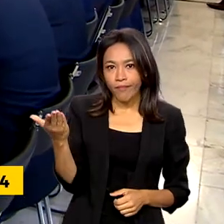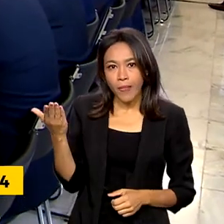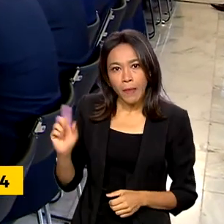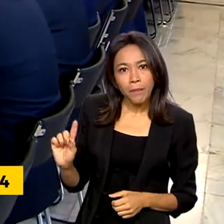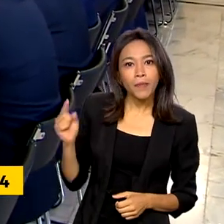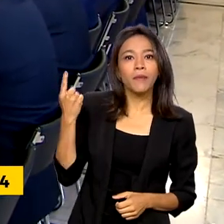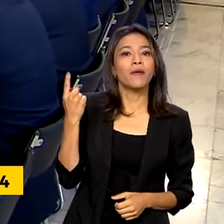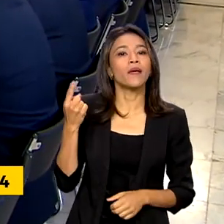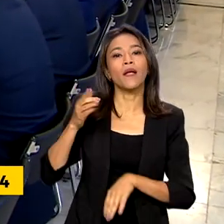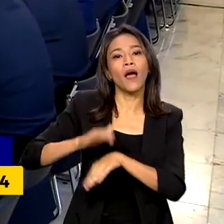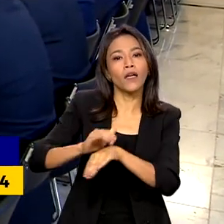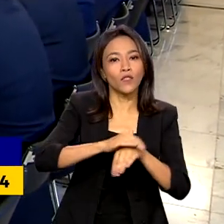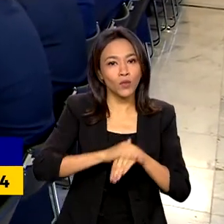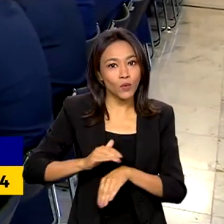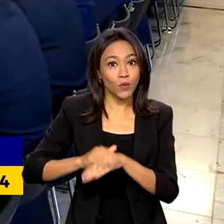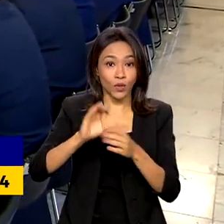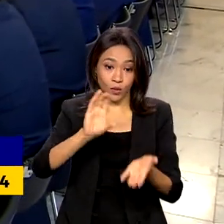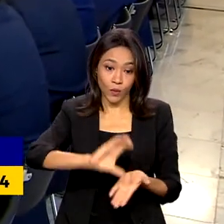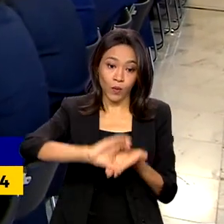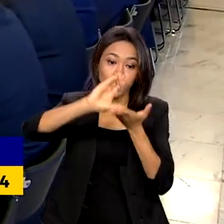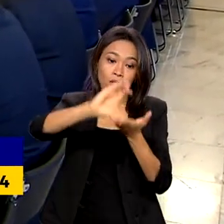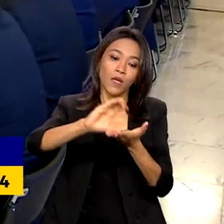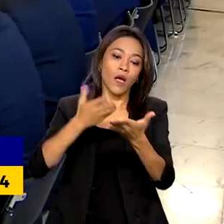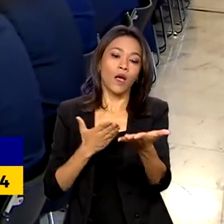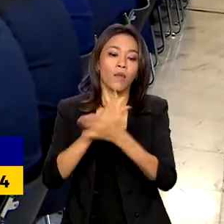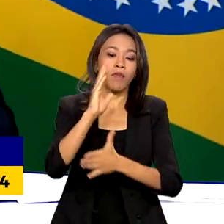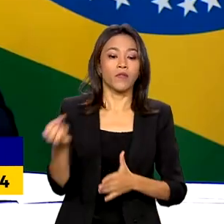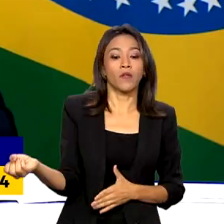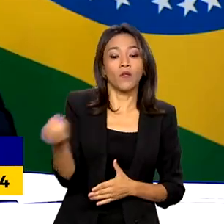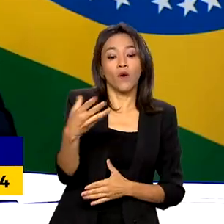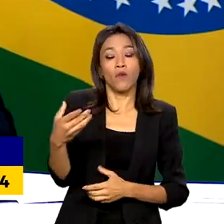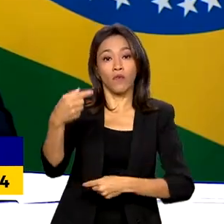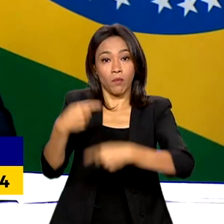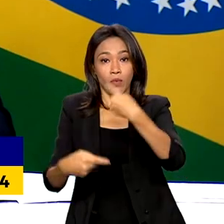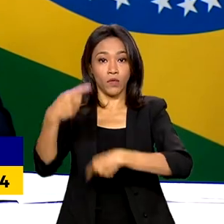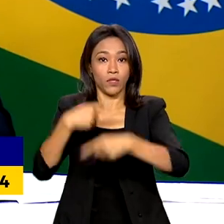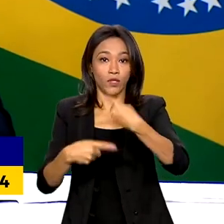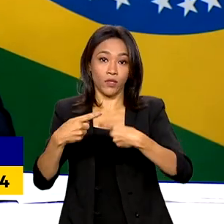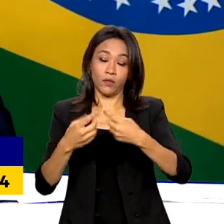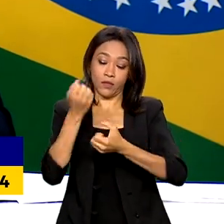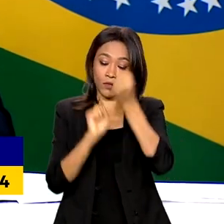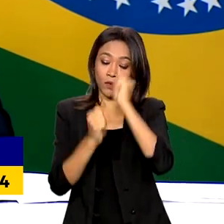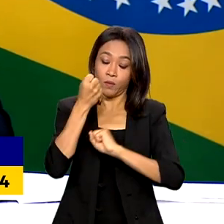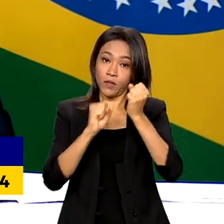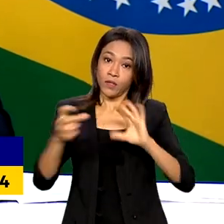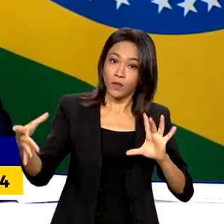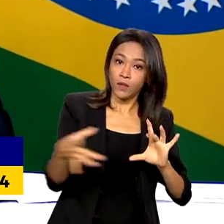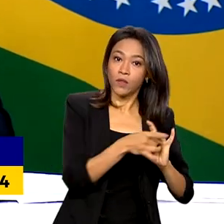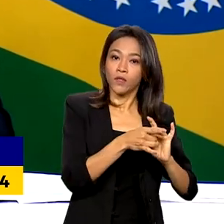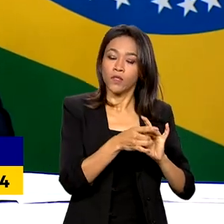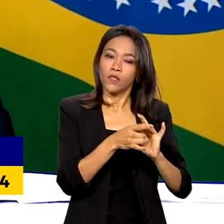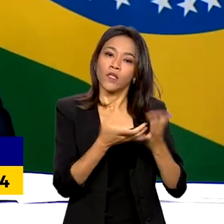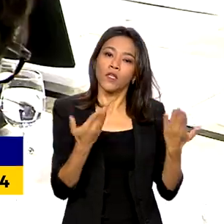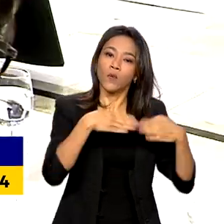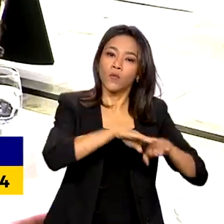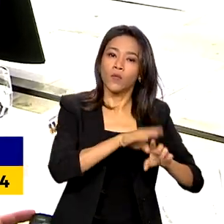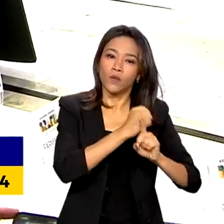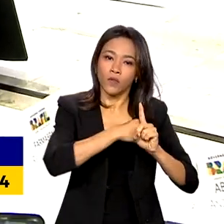medidas do Conselho foi a aprovação da nova política industrial, ancorada em princípios como inclusão